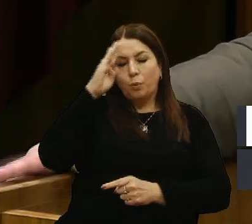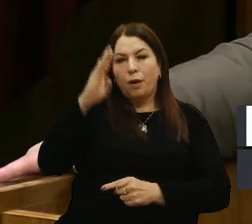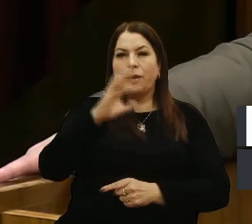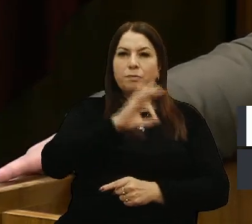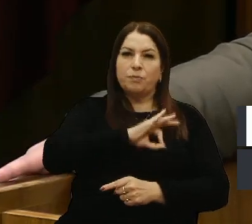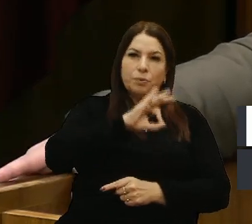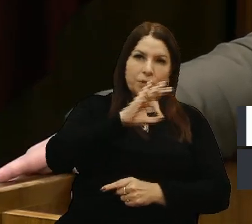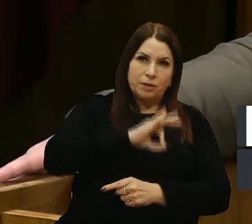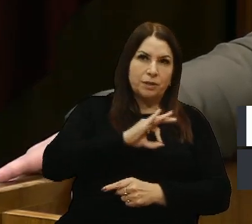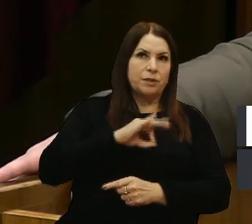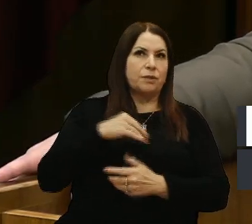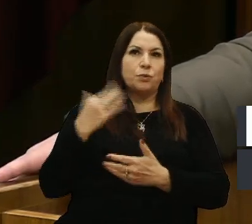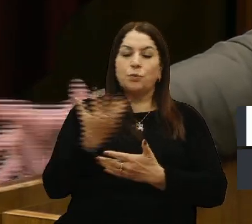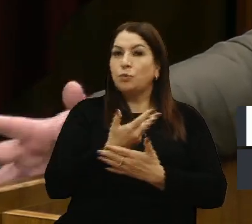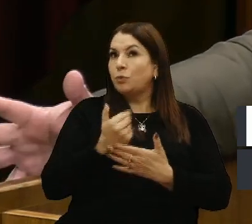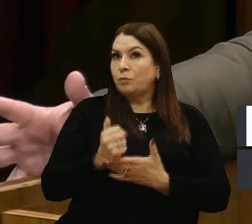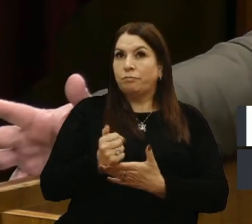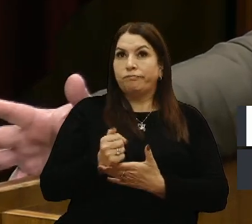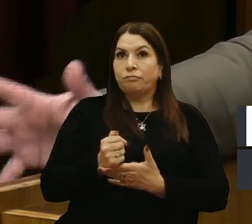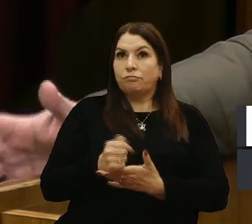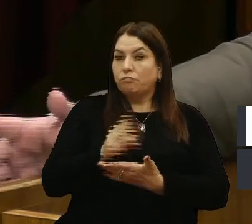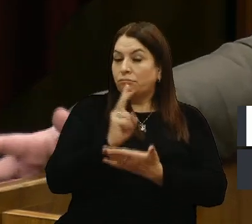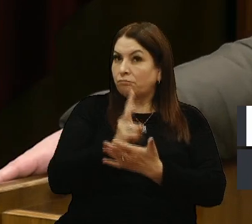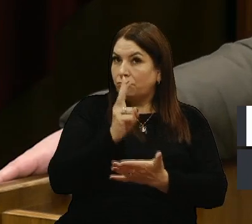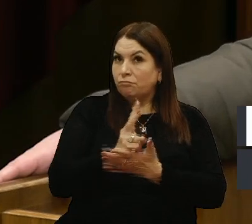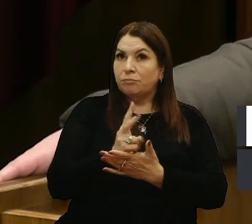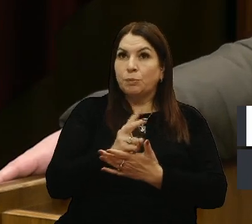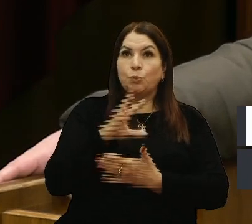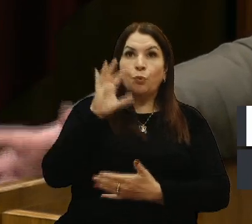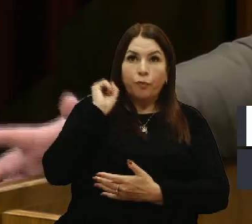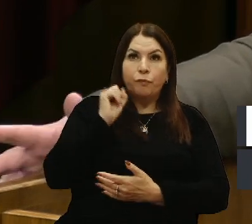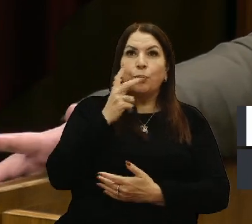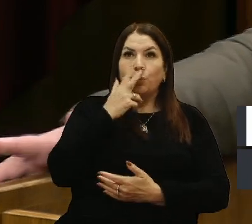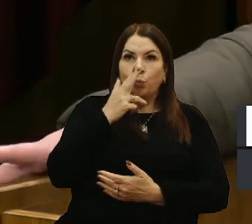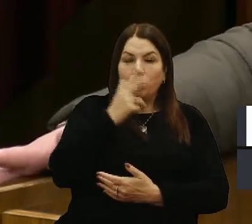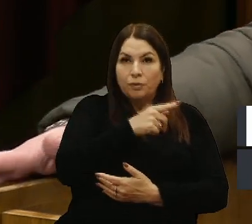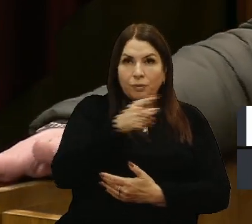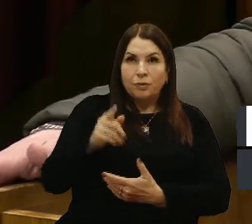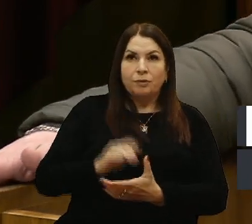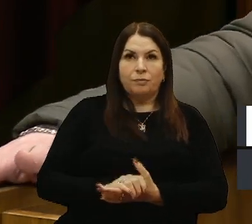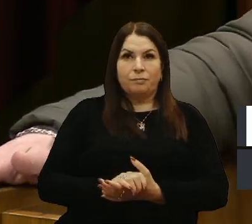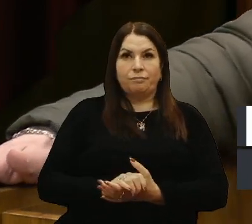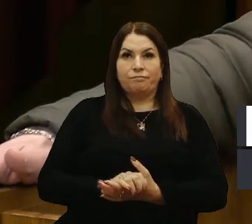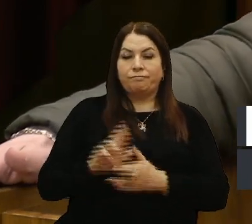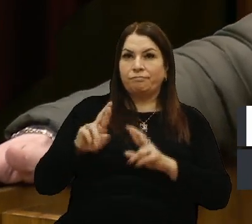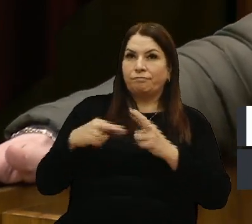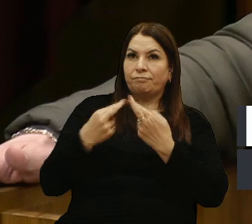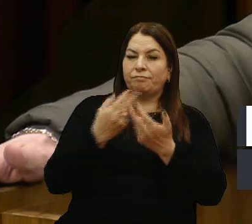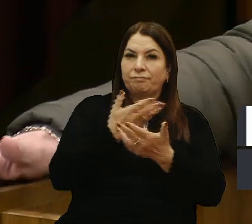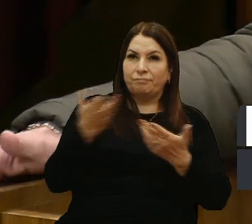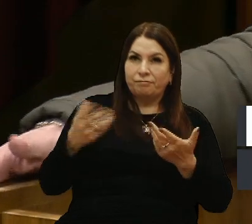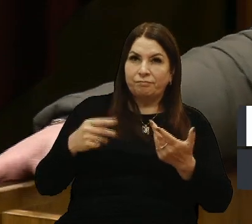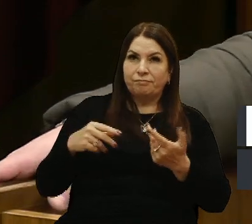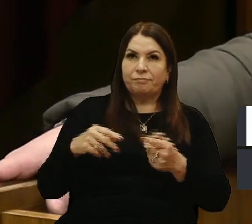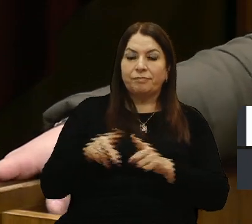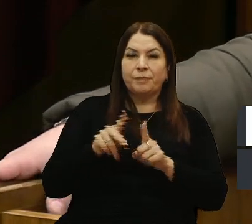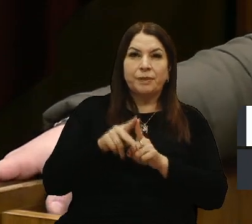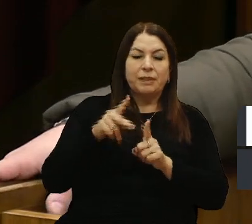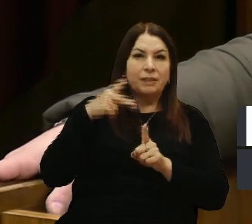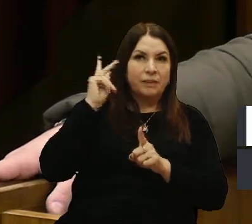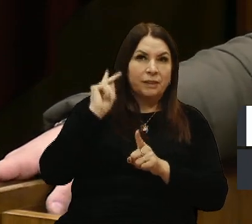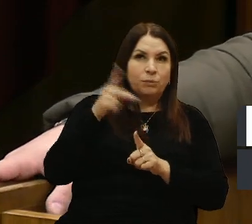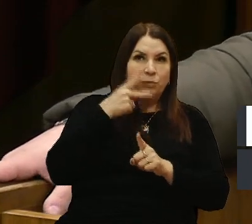municipais, e sempre a gente escuta a mesma coisa. Inclusive, ontem, na reunião, o vereador Iago, o coronel Fernandes e o